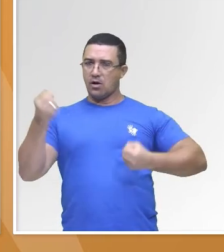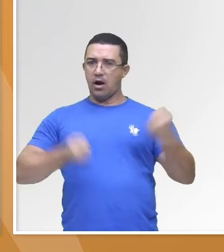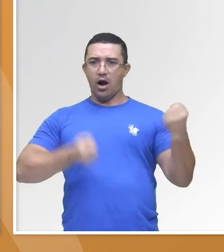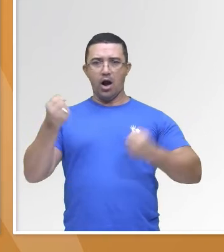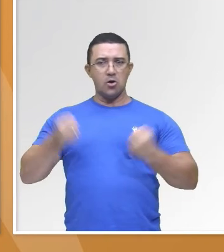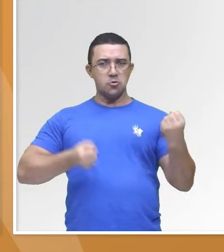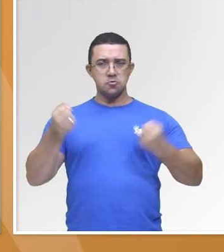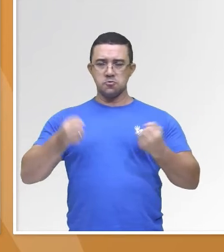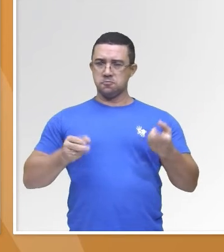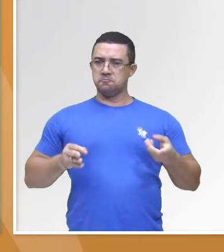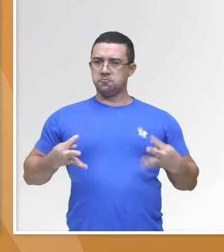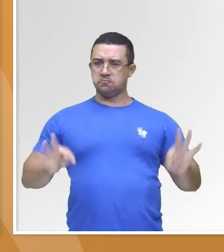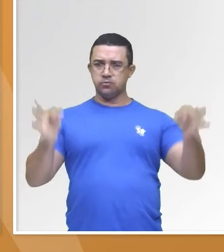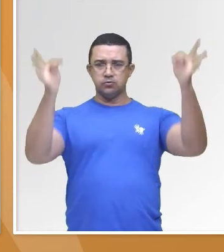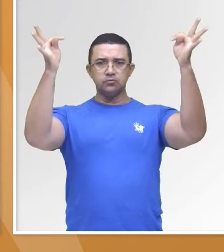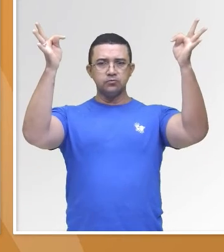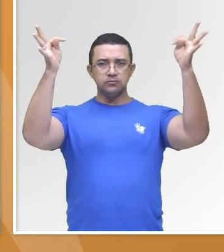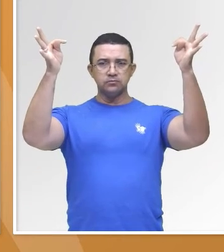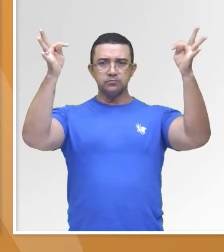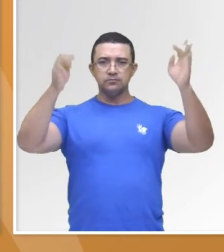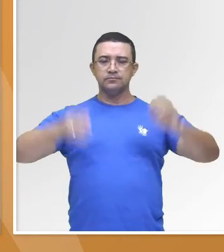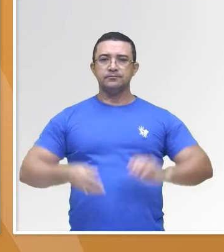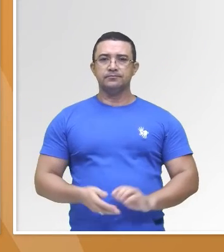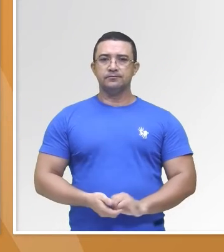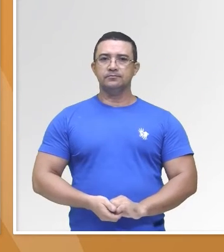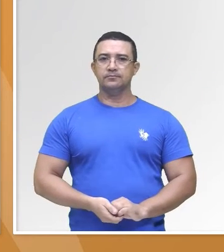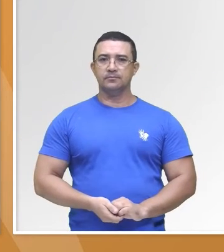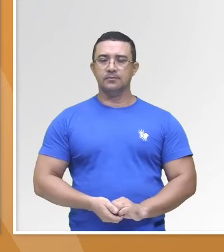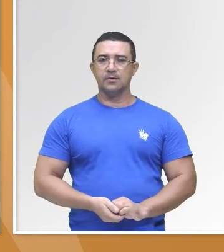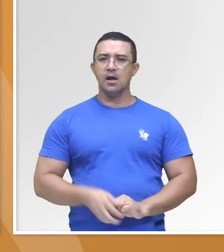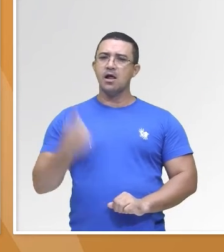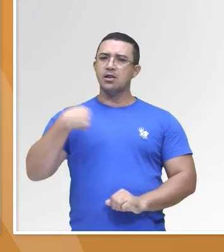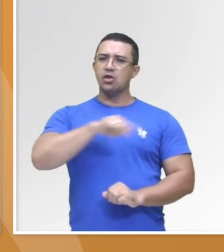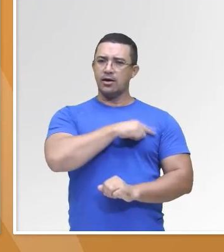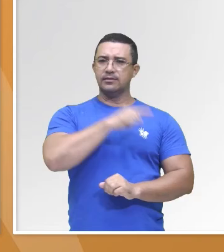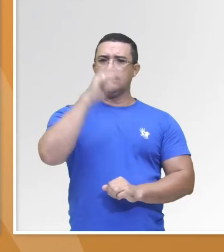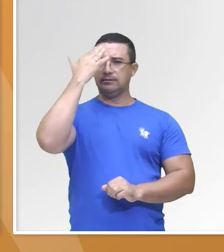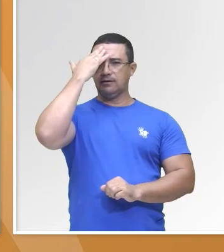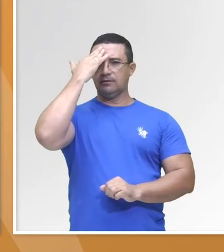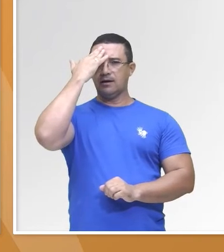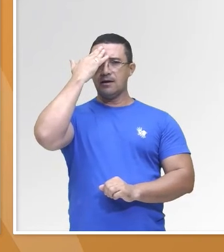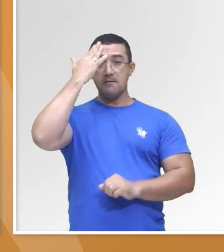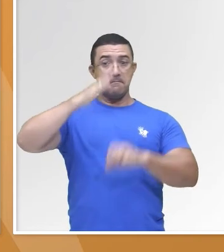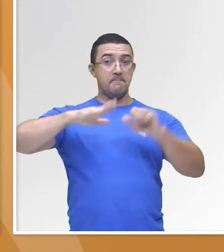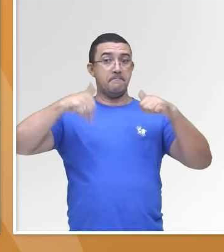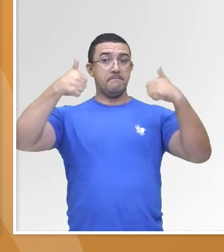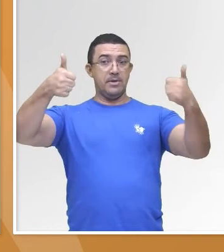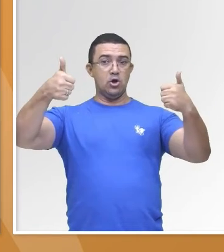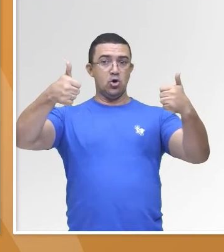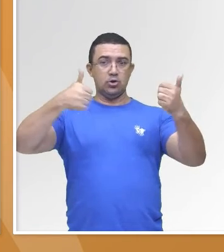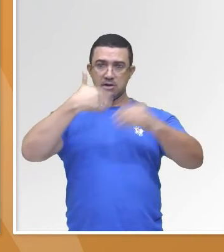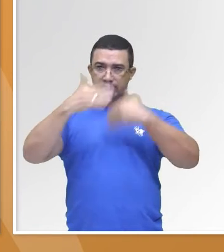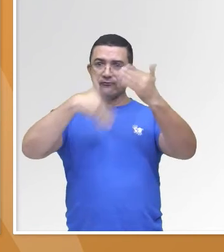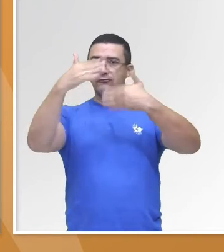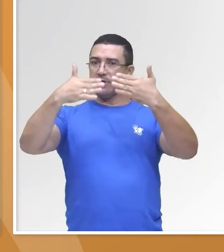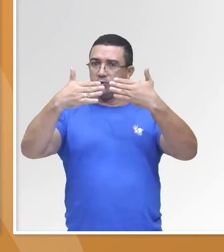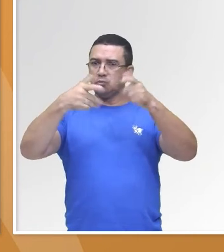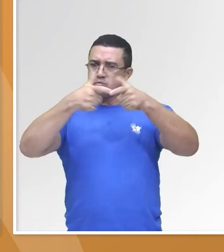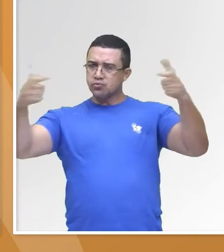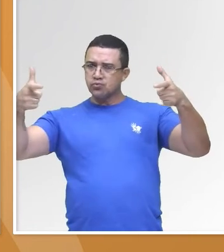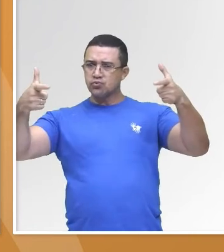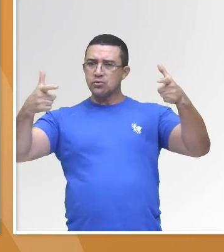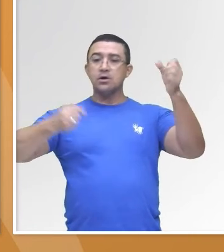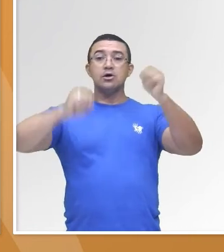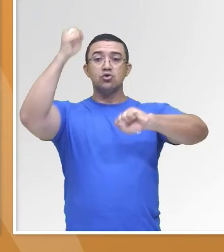mais sofisticadas, ok? Para a gente entender melhor esse desenvolvimento e expansão das indústrias,